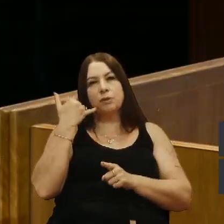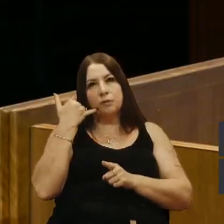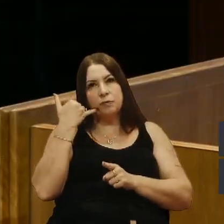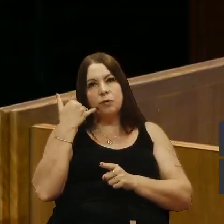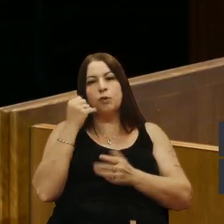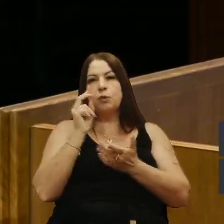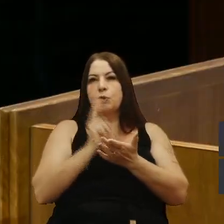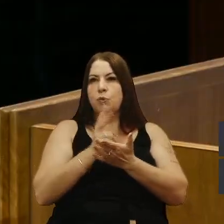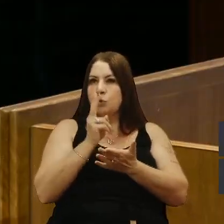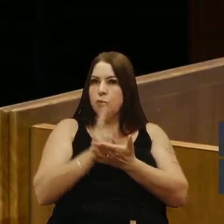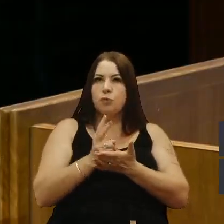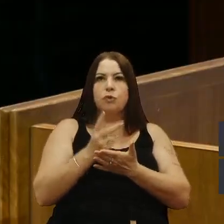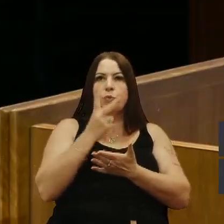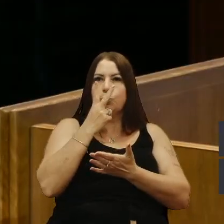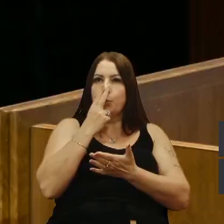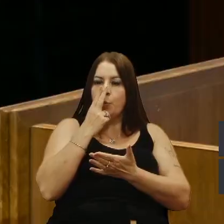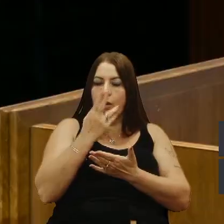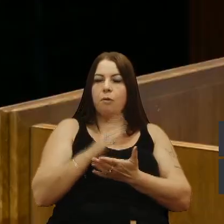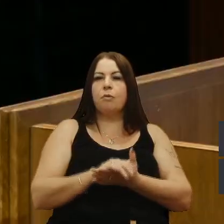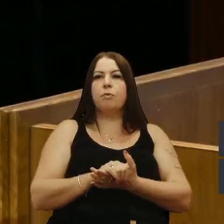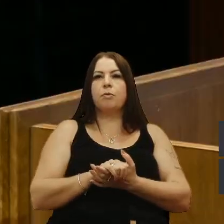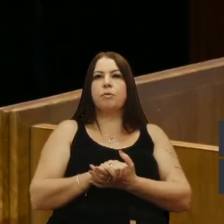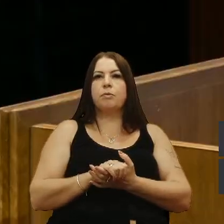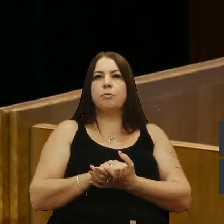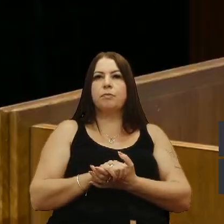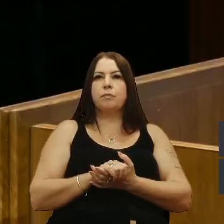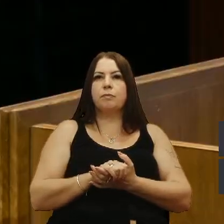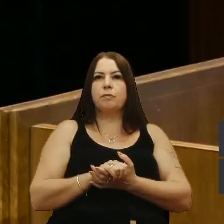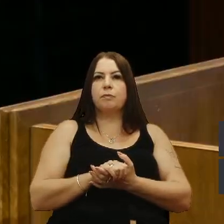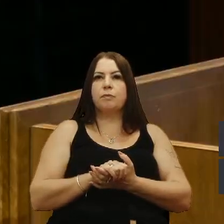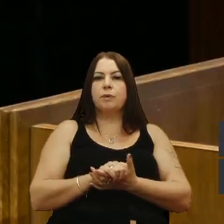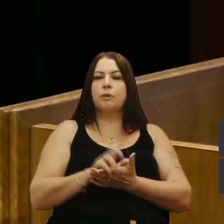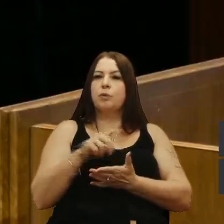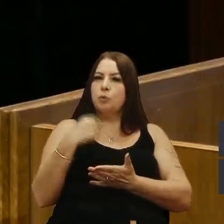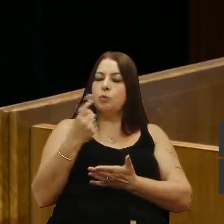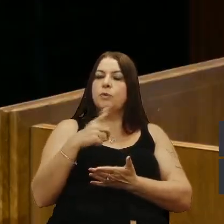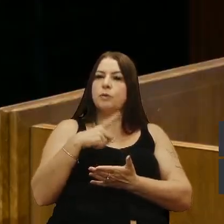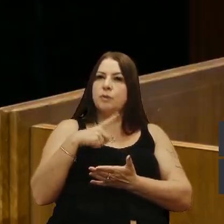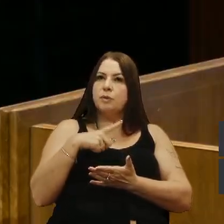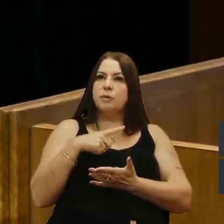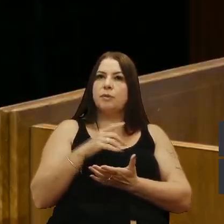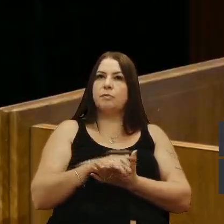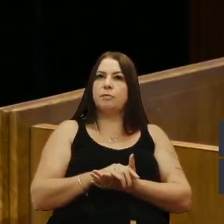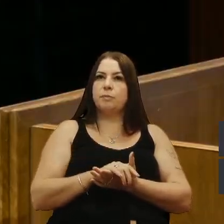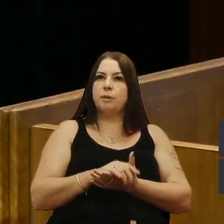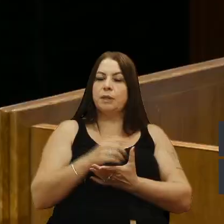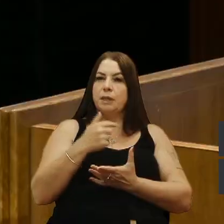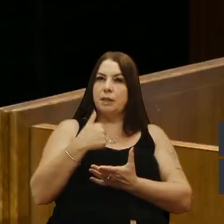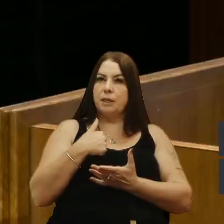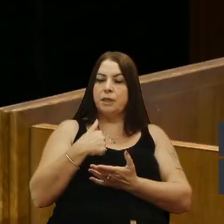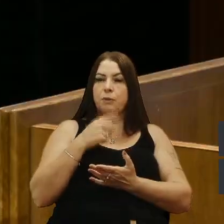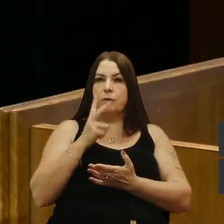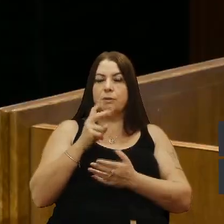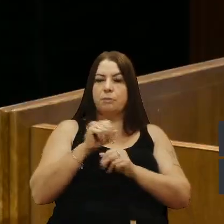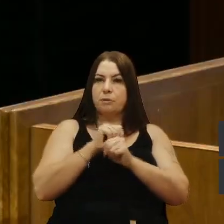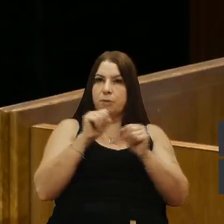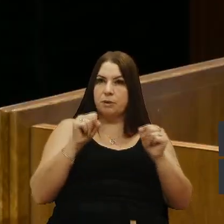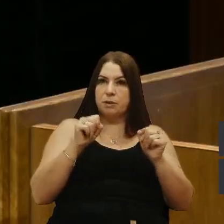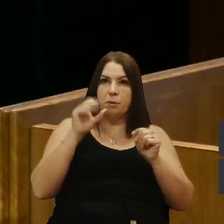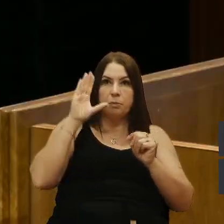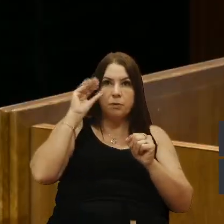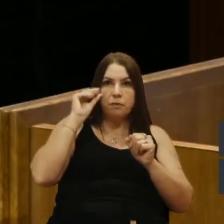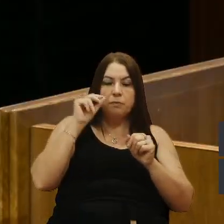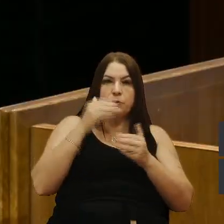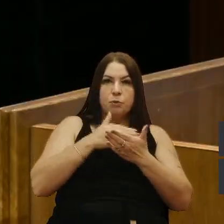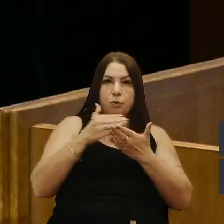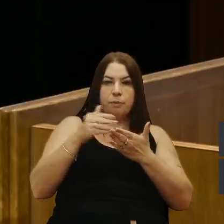ele continua sendo o mesmo, mas exatamente isso, né? Nós temos que ir. Eu, todas as manhãs, se vocês observam, sempre